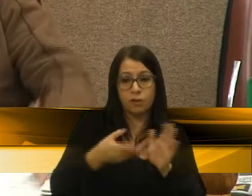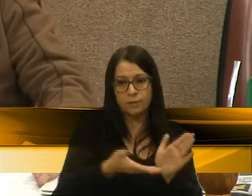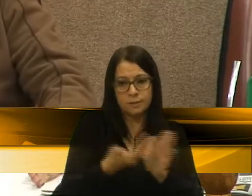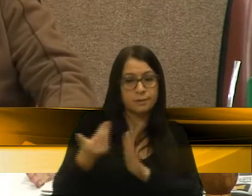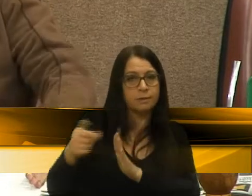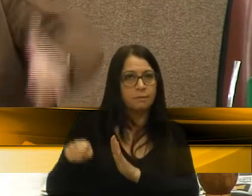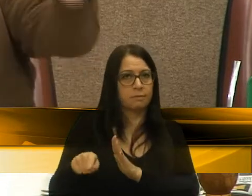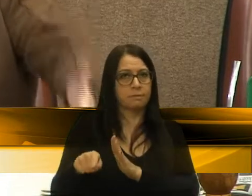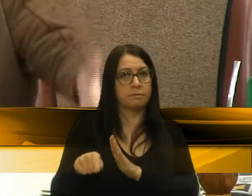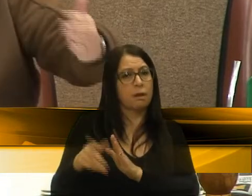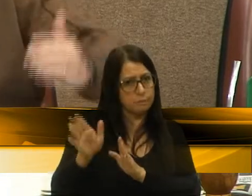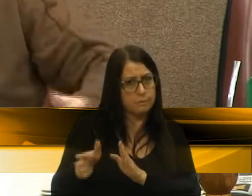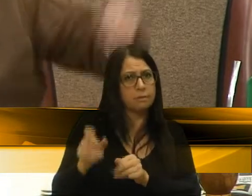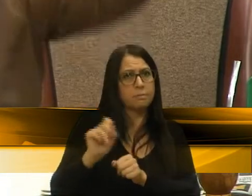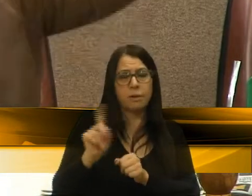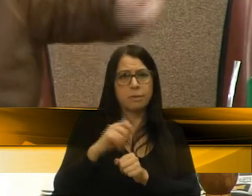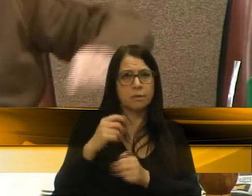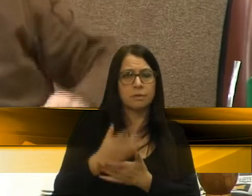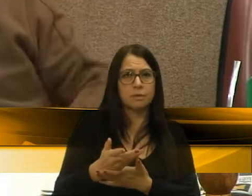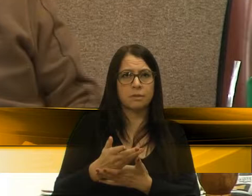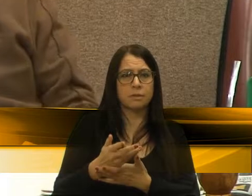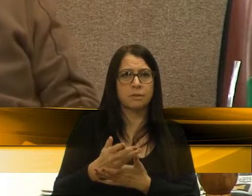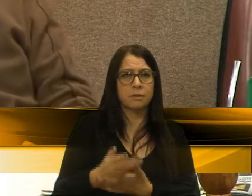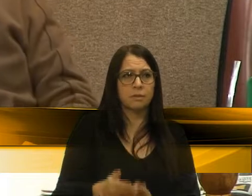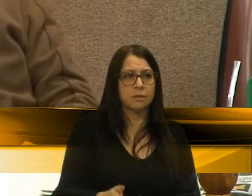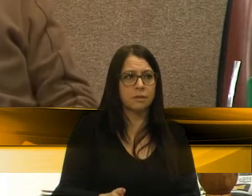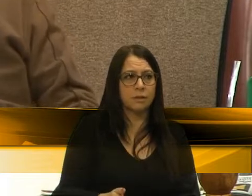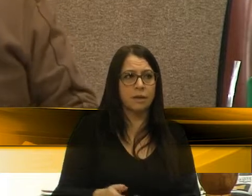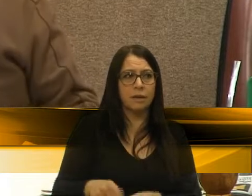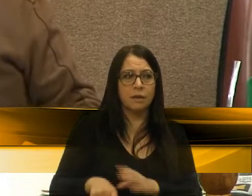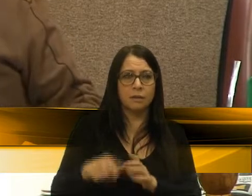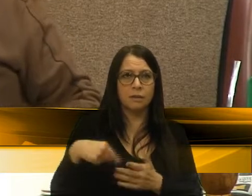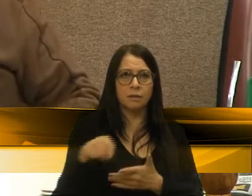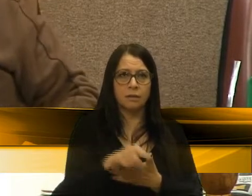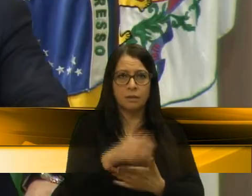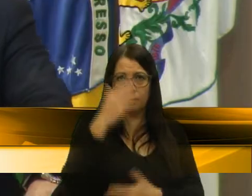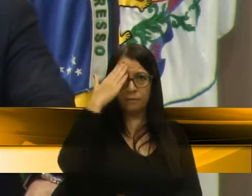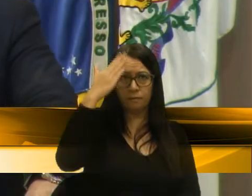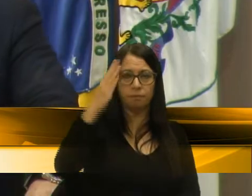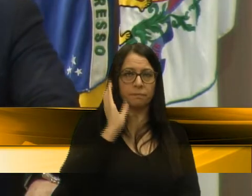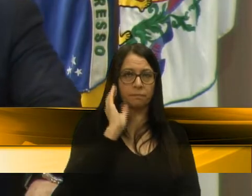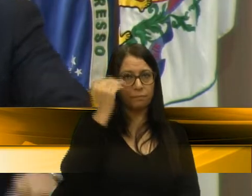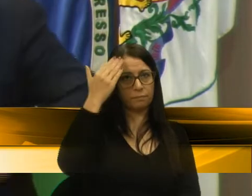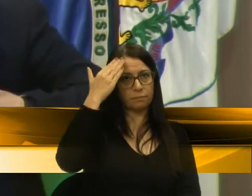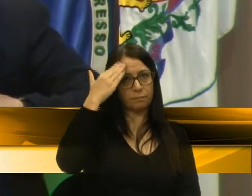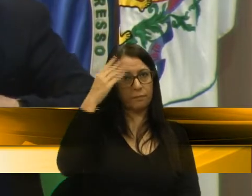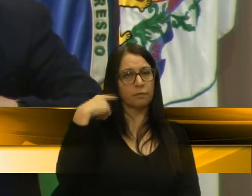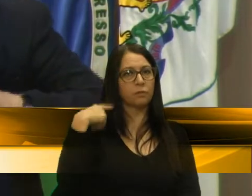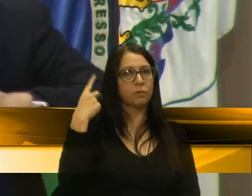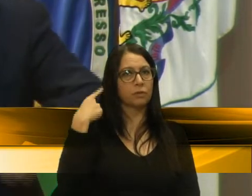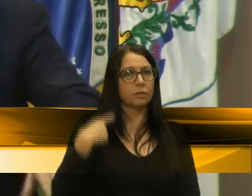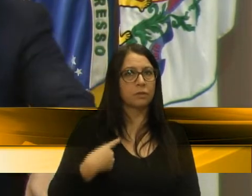ela sairá, mas não precisa, porque o projeto já existe. Obrigado, vereador Felipe. Vereadora Denise.